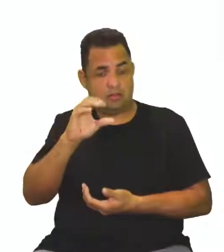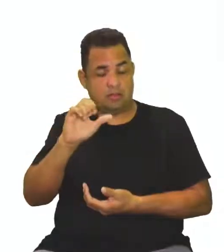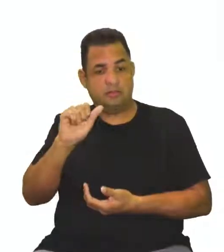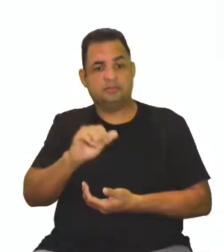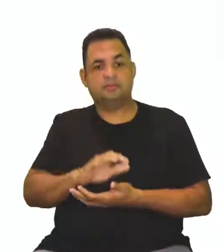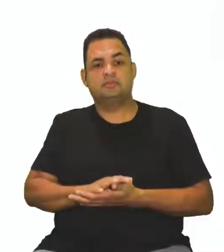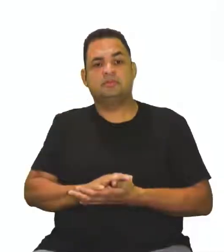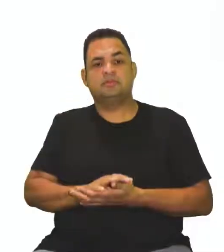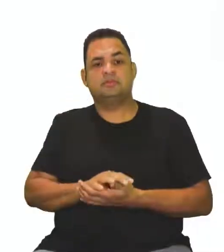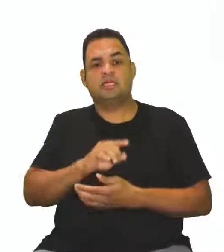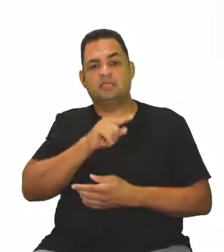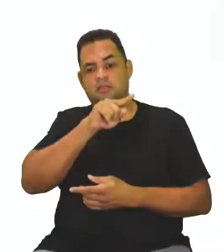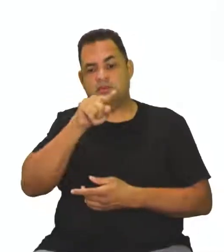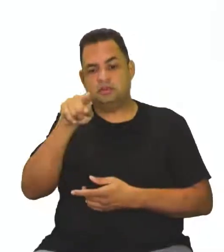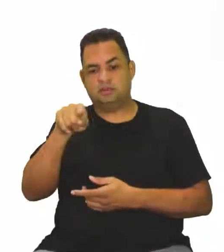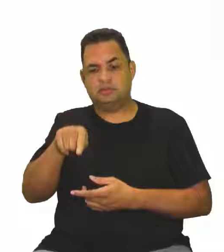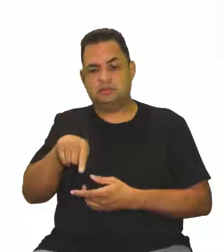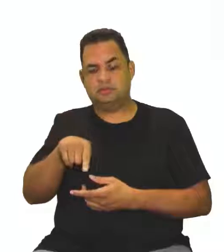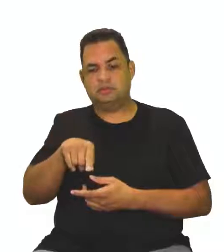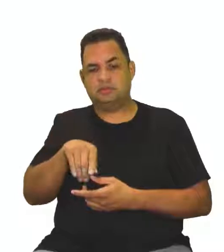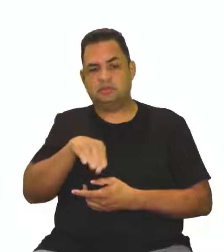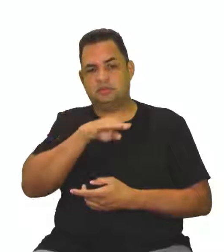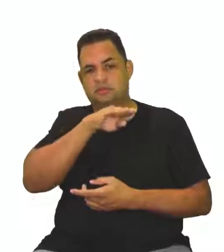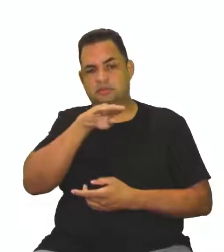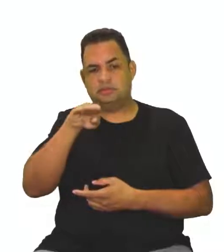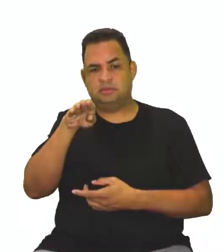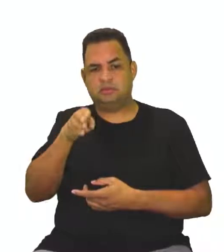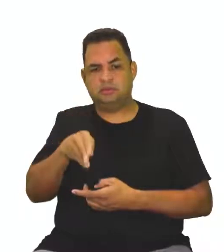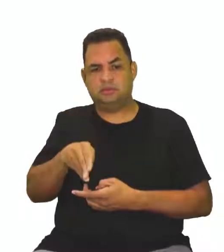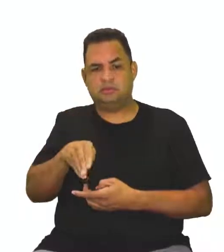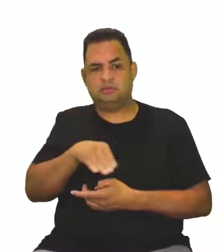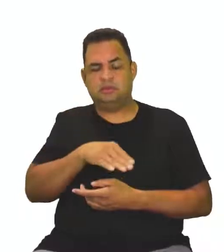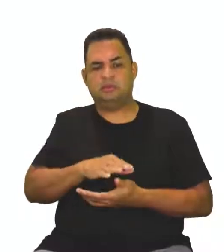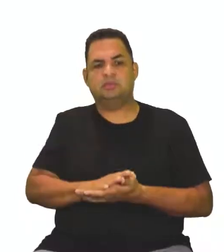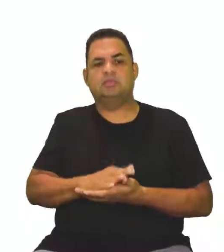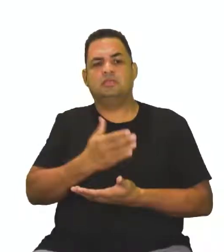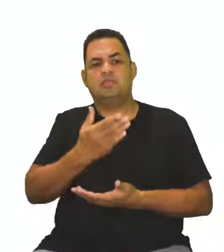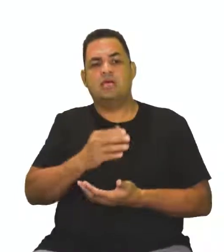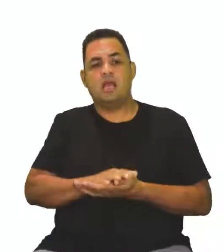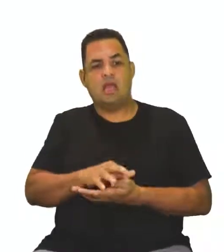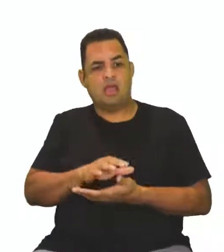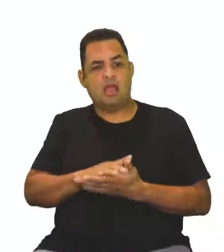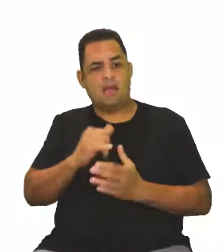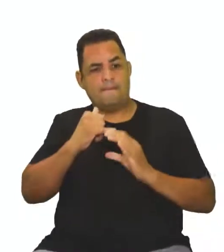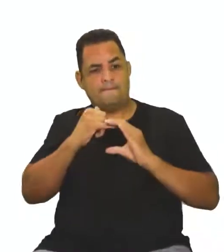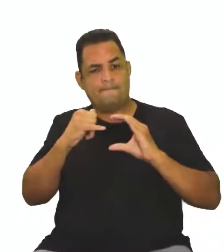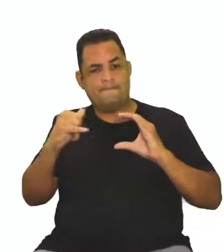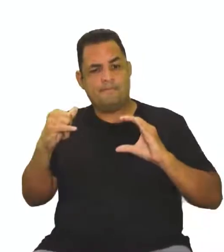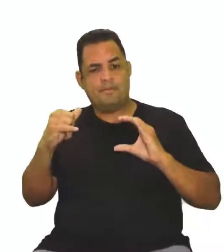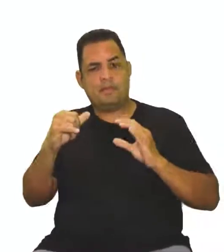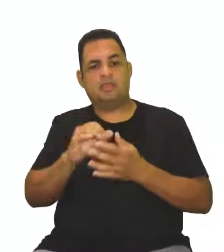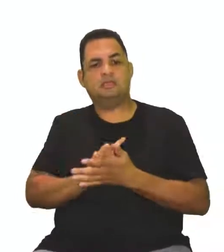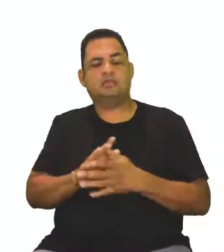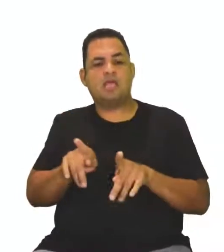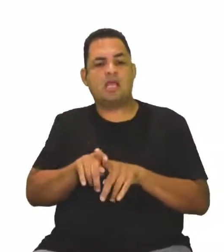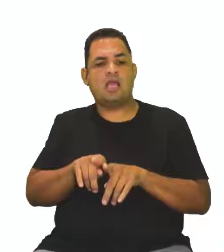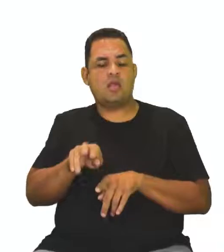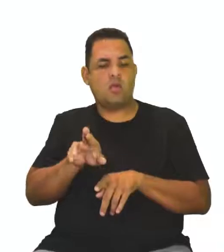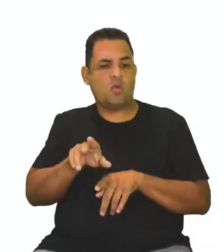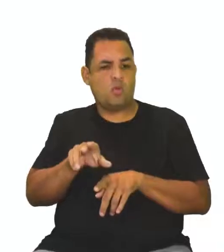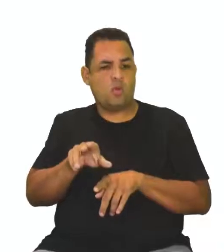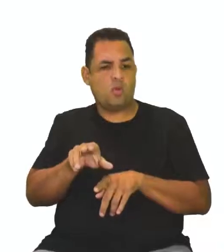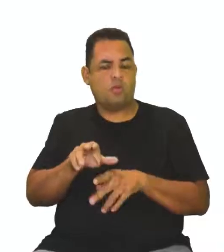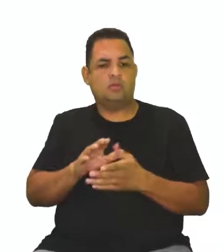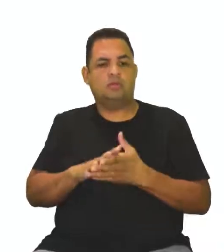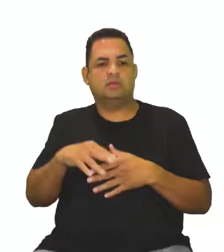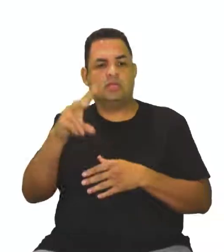na associação em série, aquela corrente é a mesma para cá e para cá. Mas nós temos que lembrar